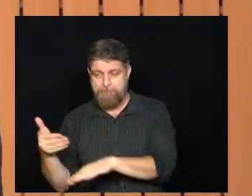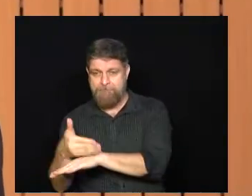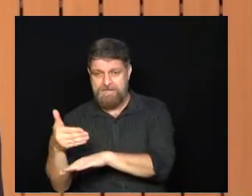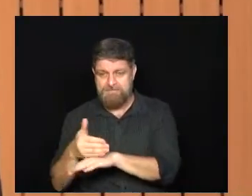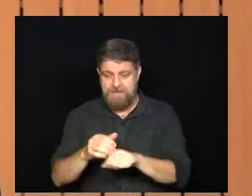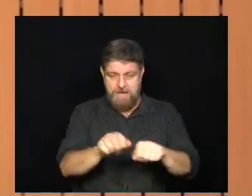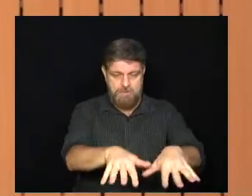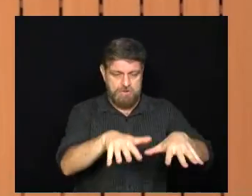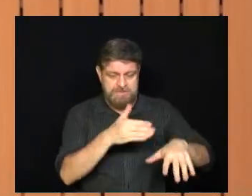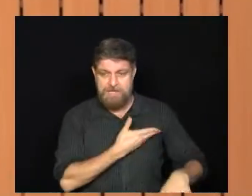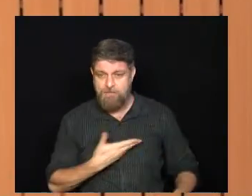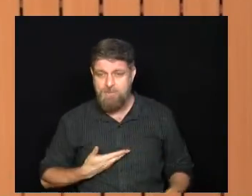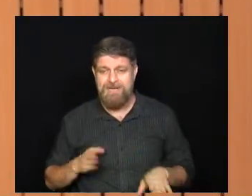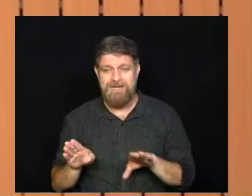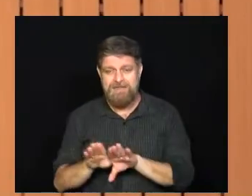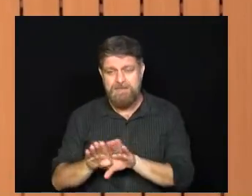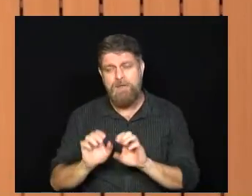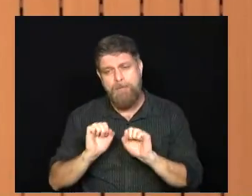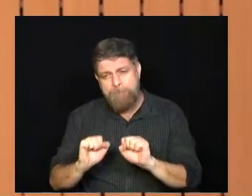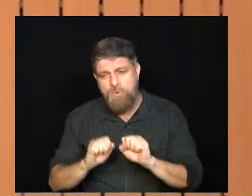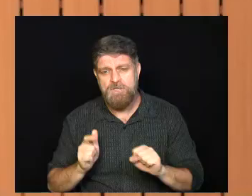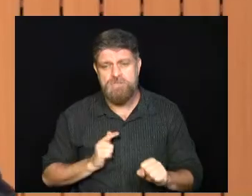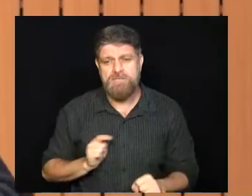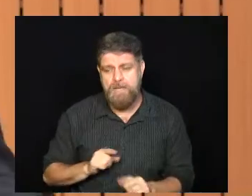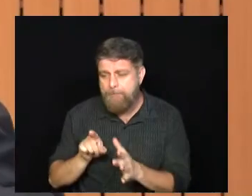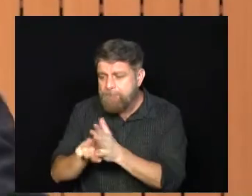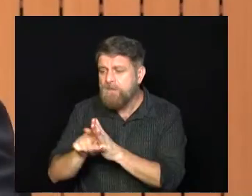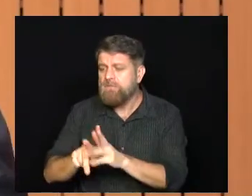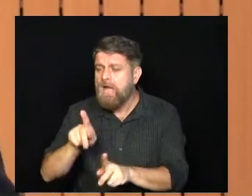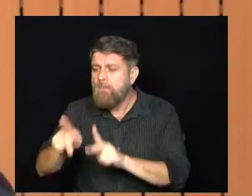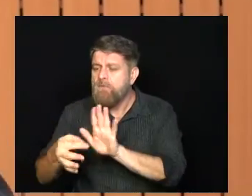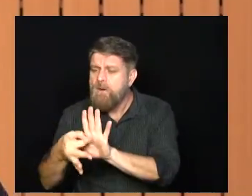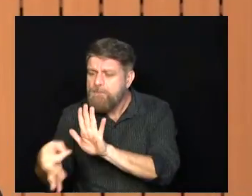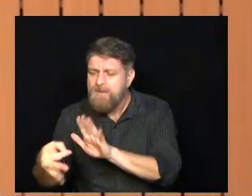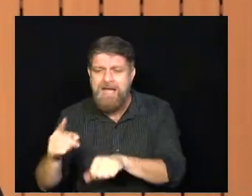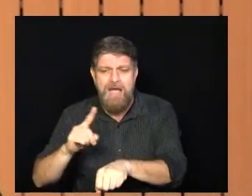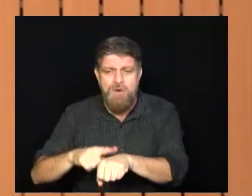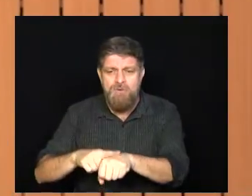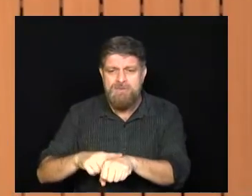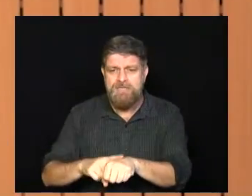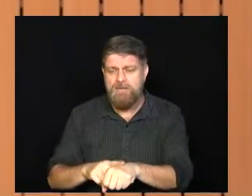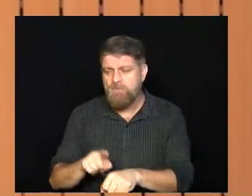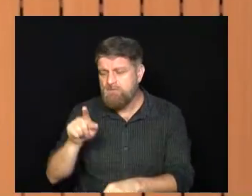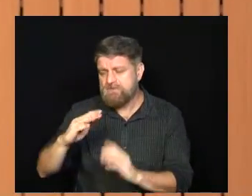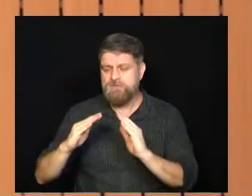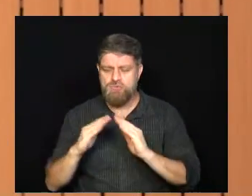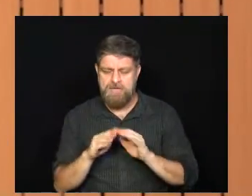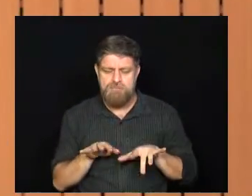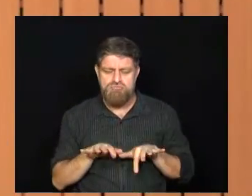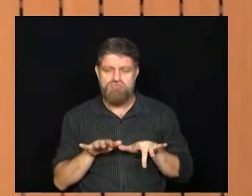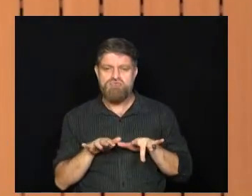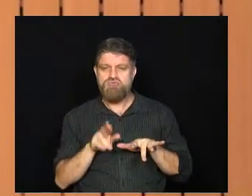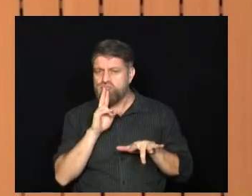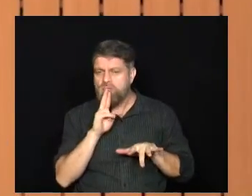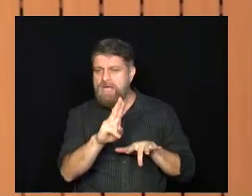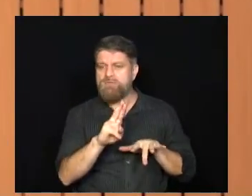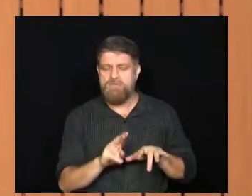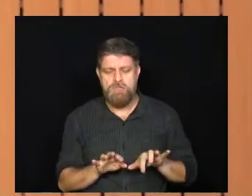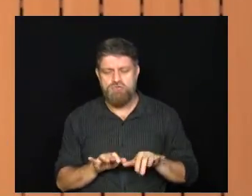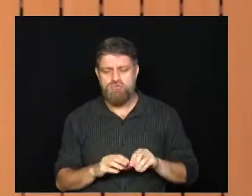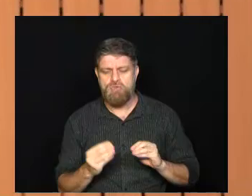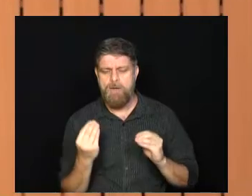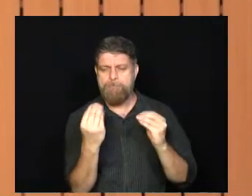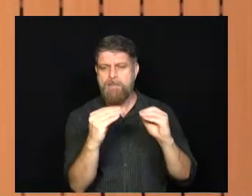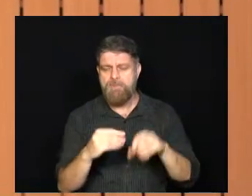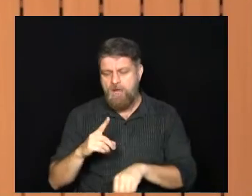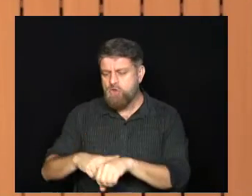audiência pública, você ter também uma consulta, que fica mais tempo que você da sua própria residência, às vezes no final de semana, numa hora de